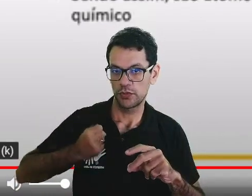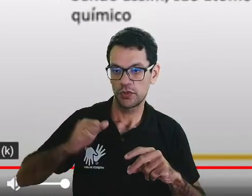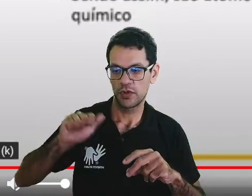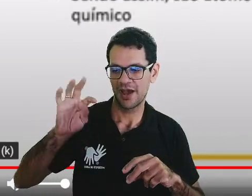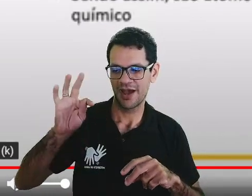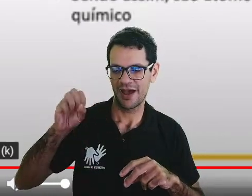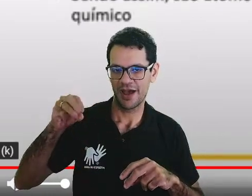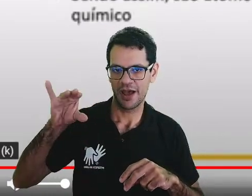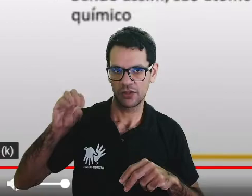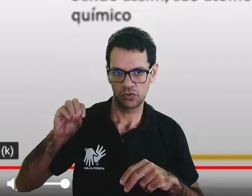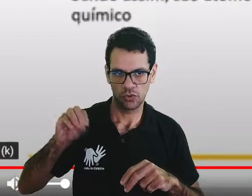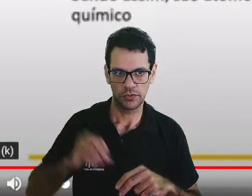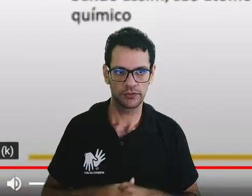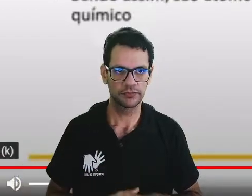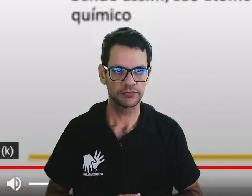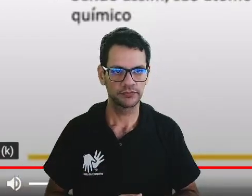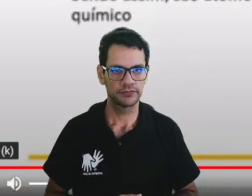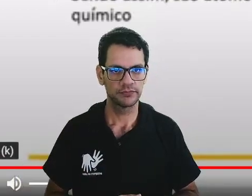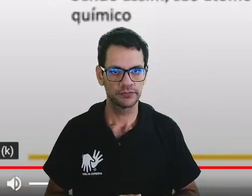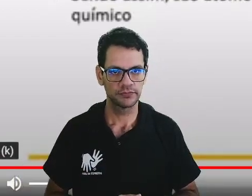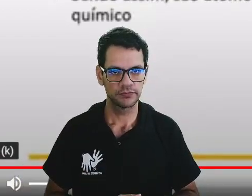e aqui 20.